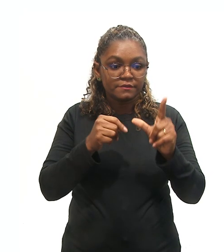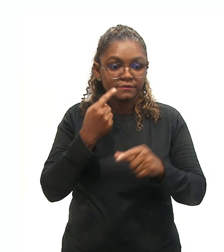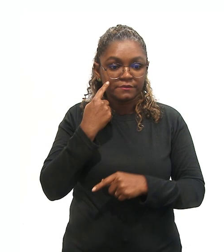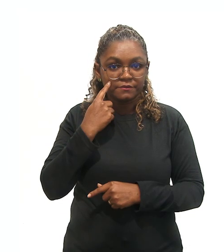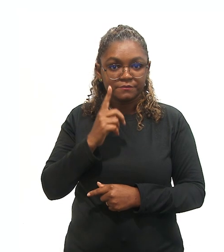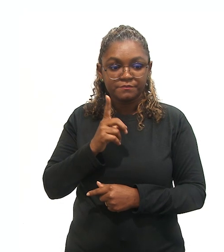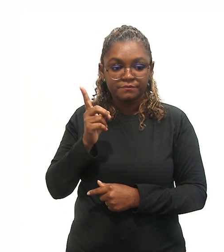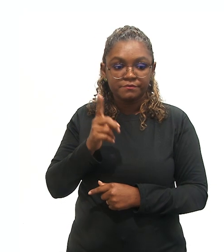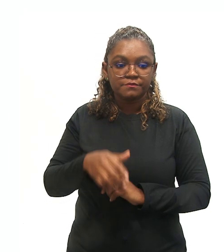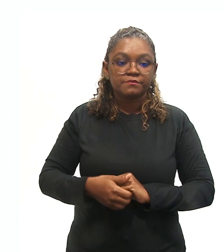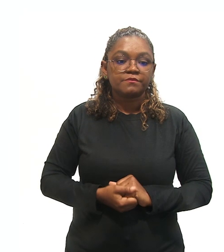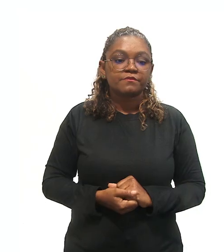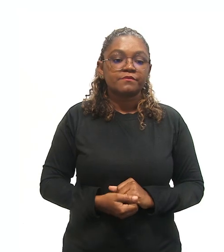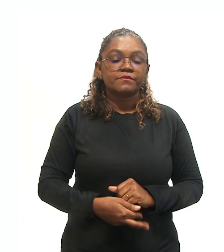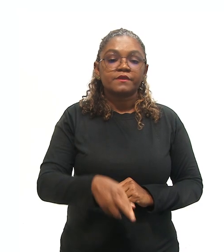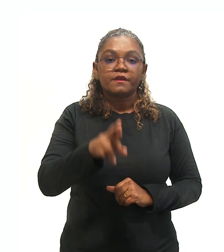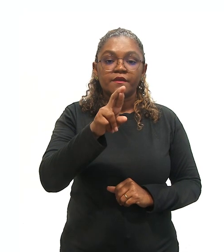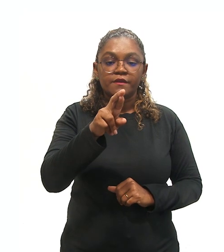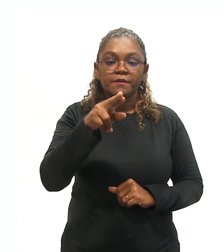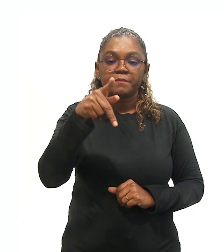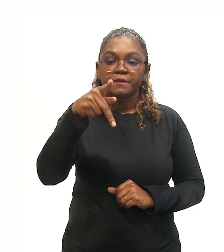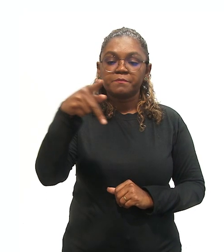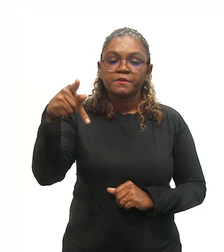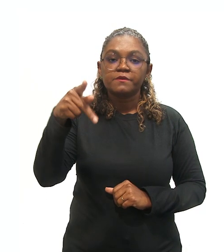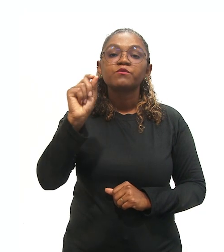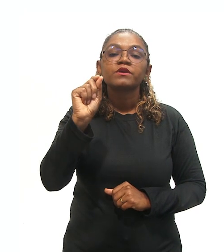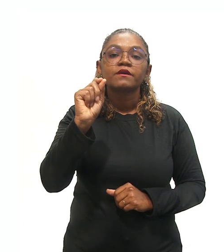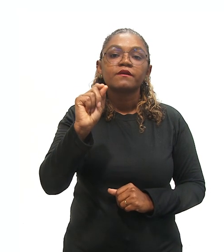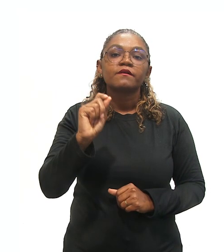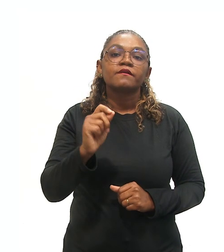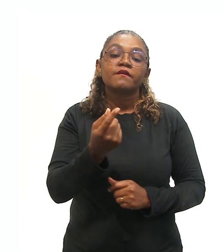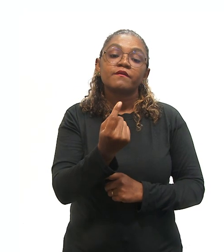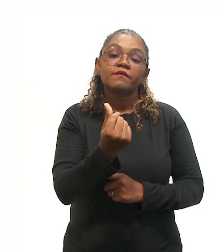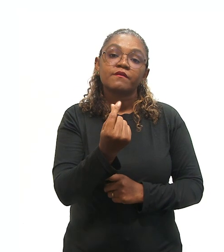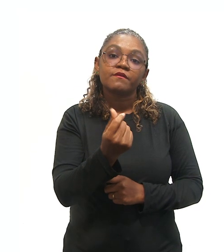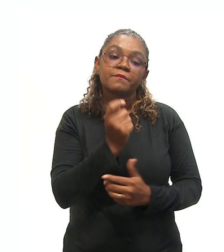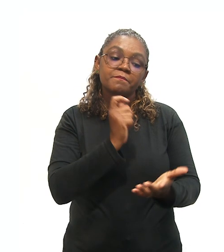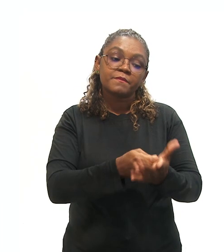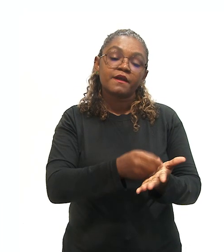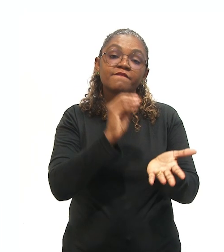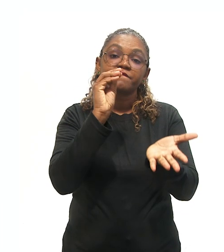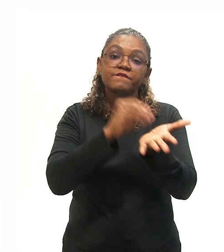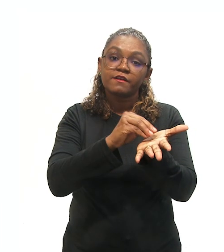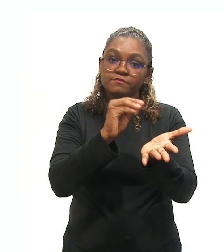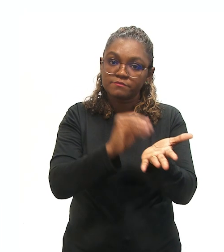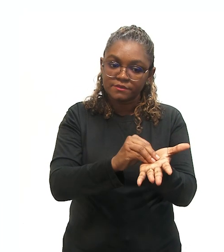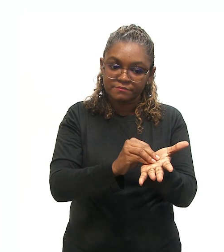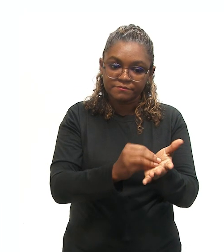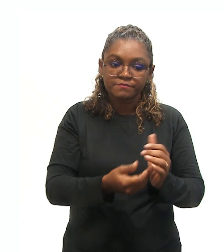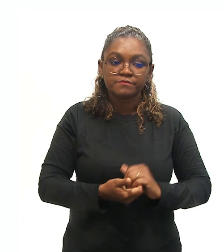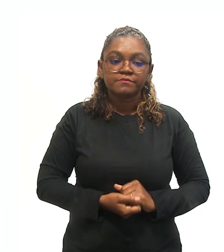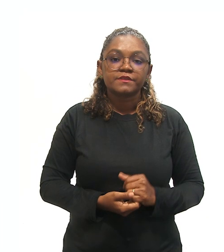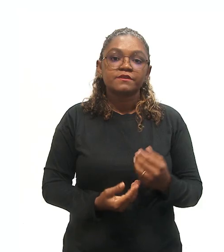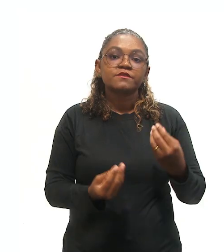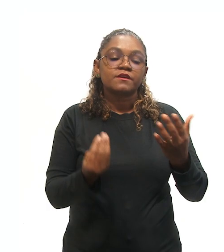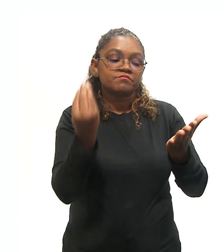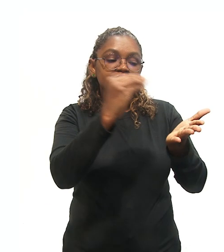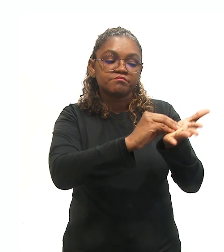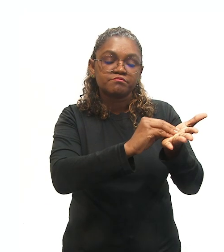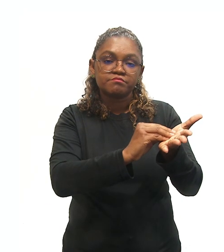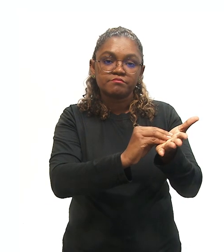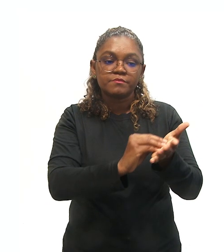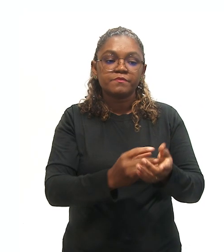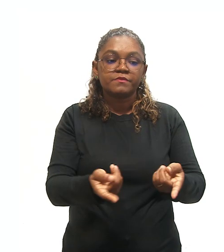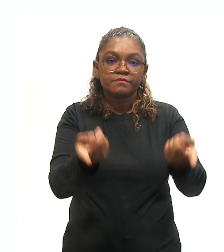Restos a pagar processados e restos a pagar não processados. Essa informação